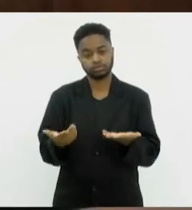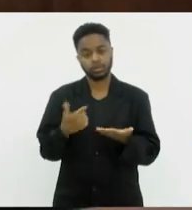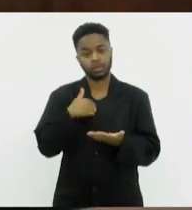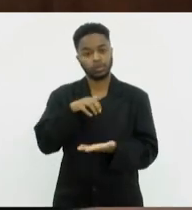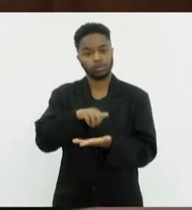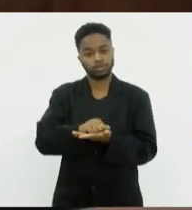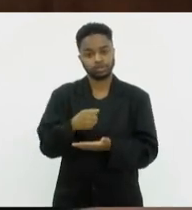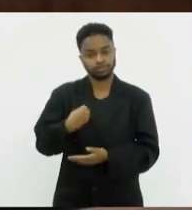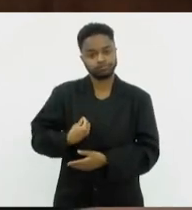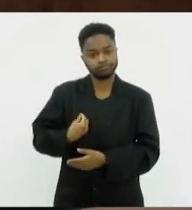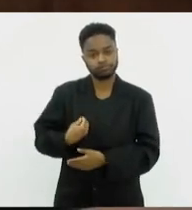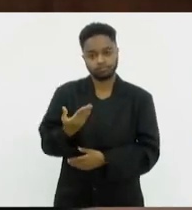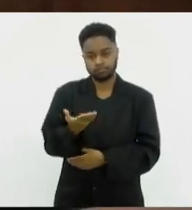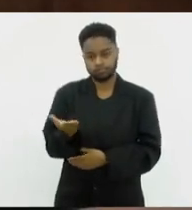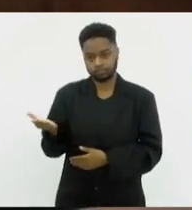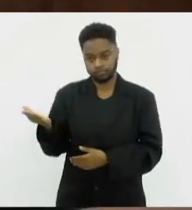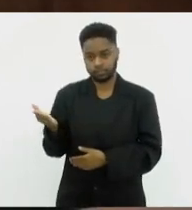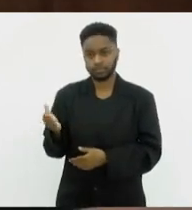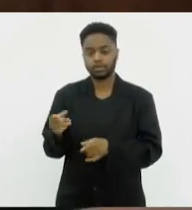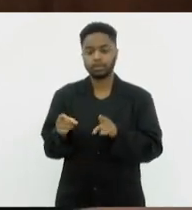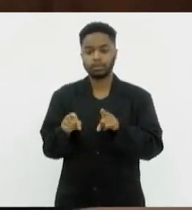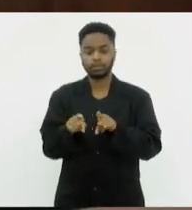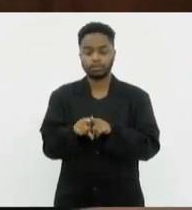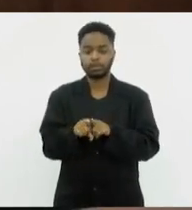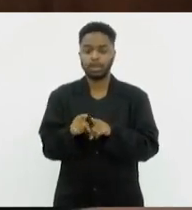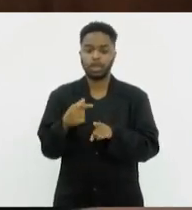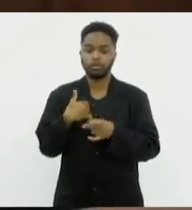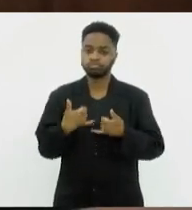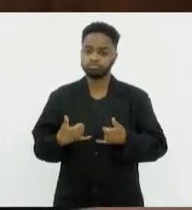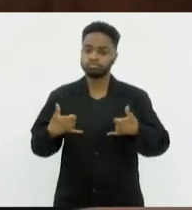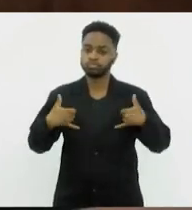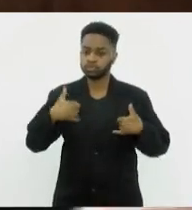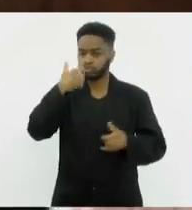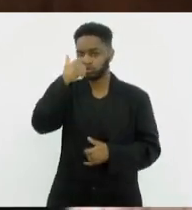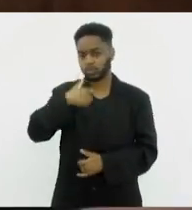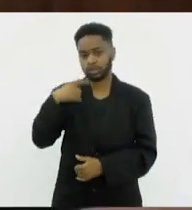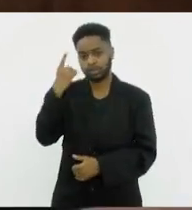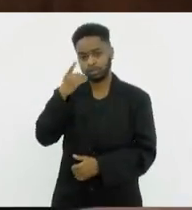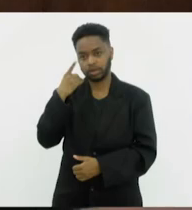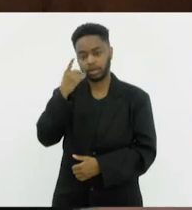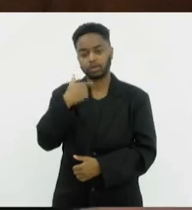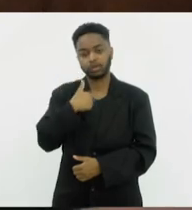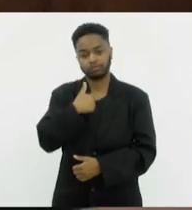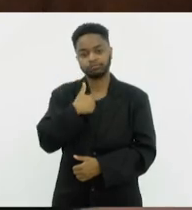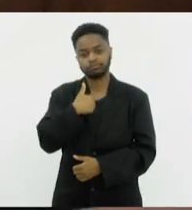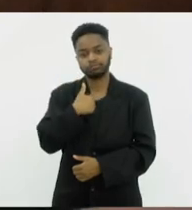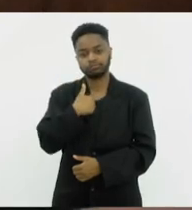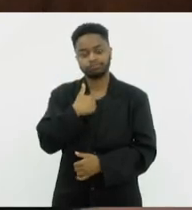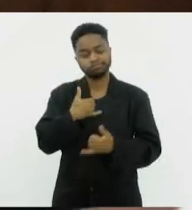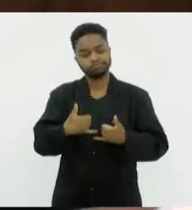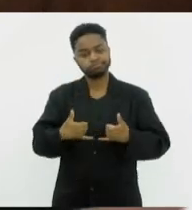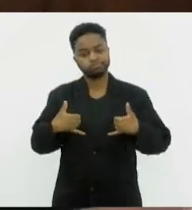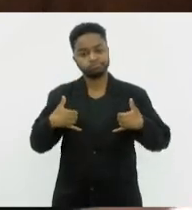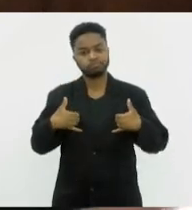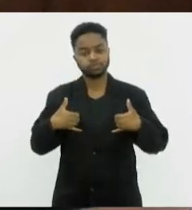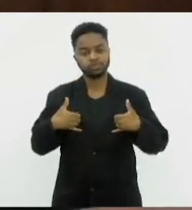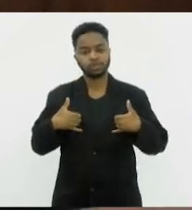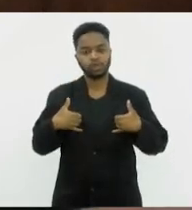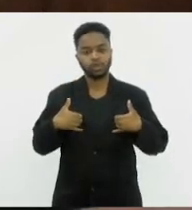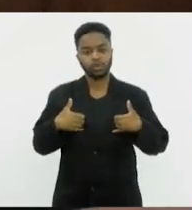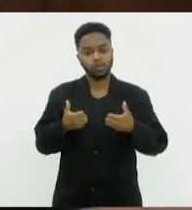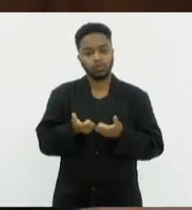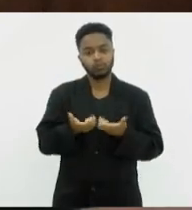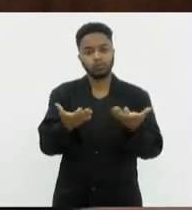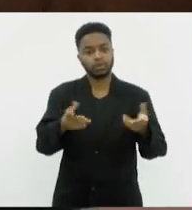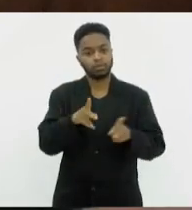registro do quanto eu estou honrado como deputado de poder proporcioná-los